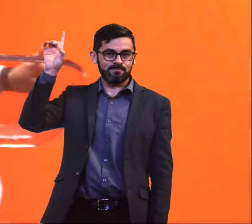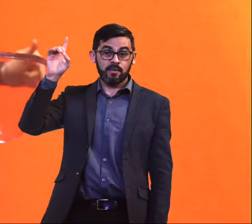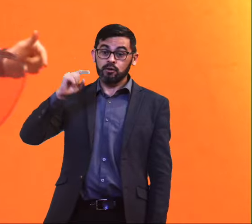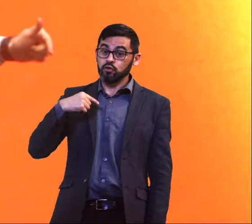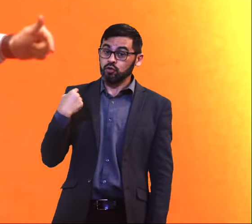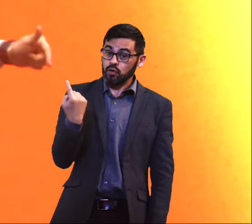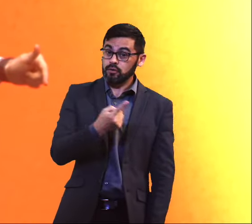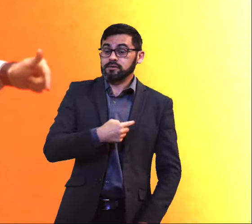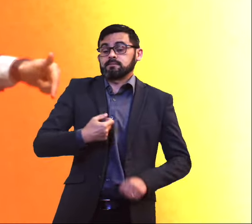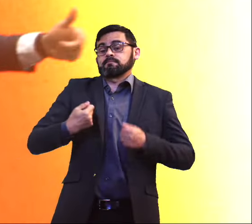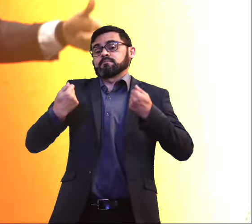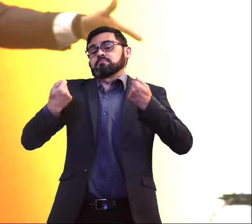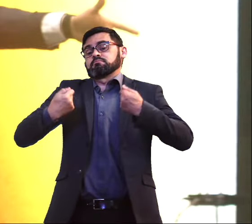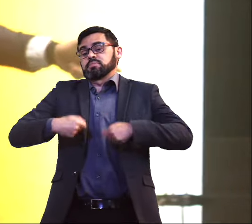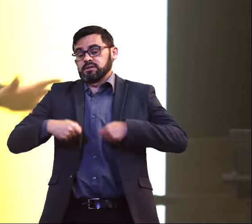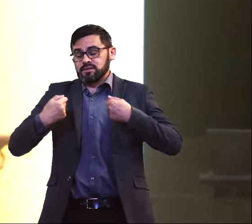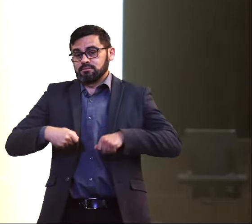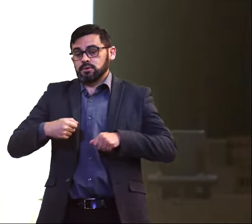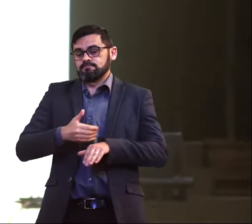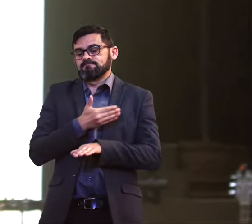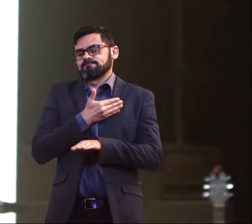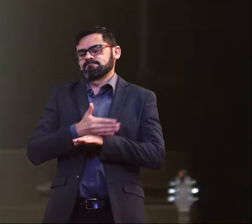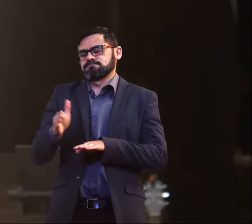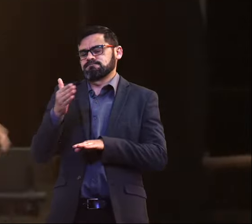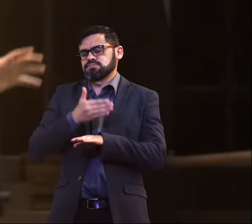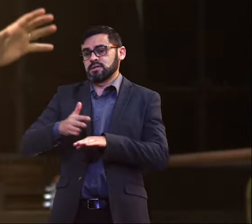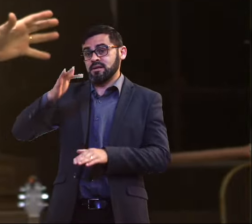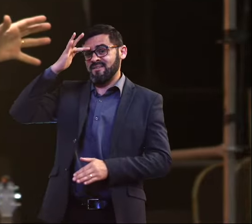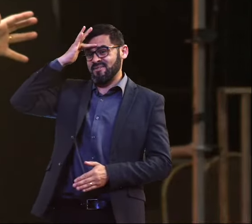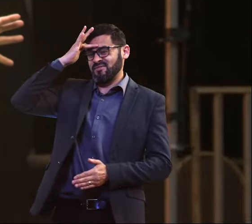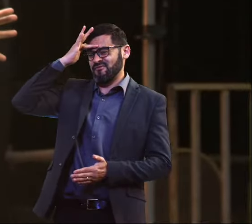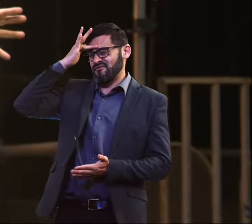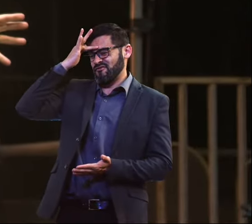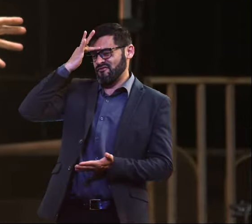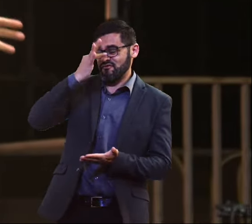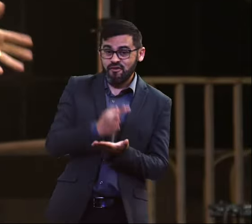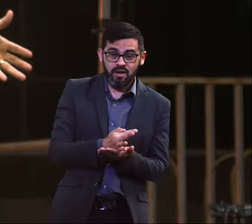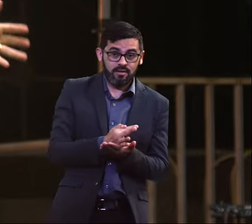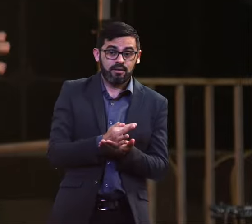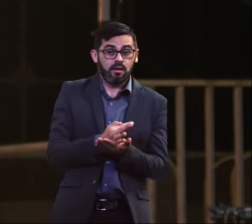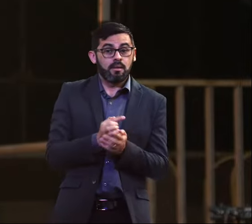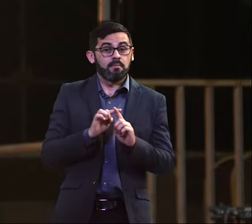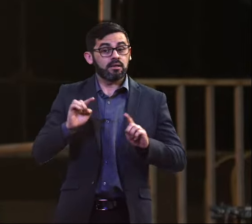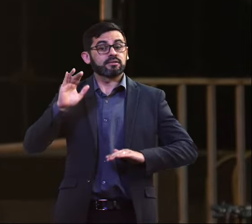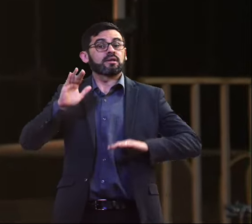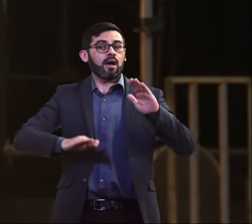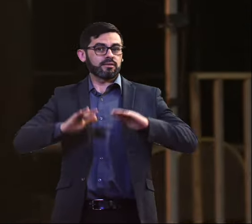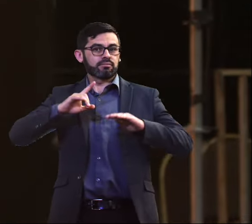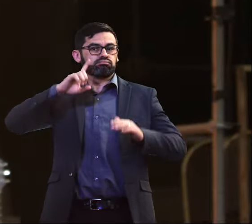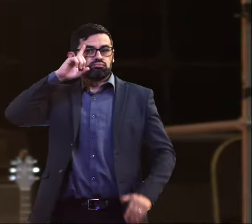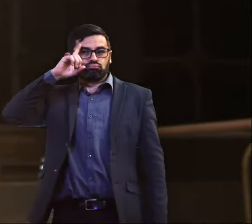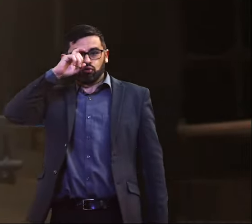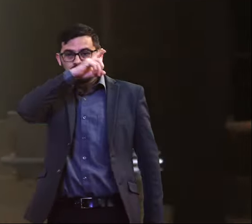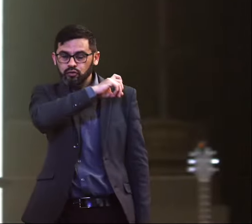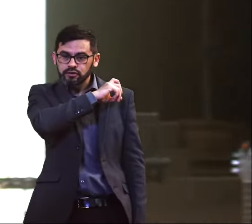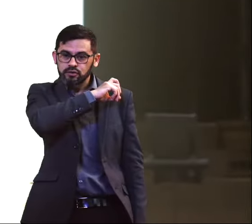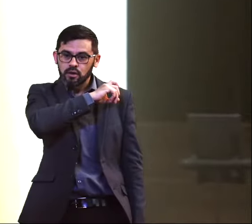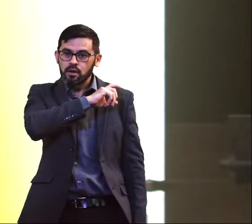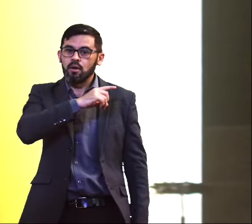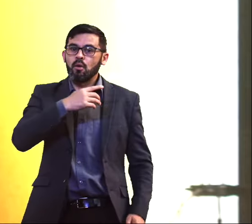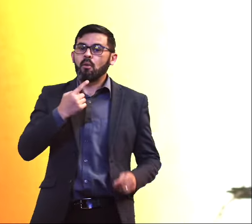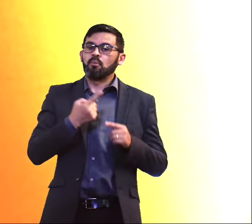nós temos que dar passos de fé. E muitas vezes esses passos são difíceis. Aqui ele está fazendo uma alusão: vocês